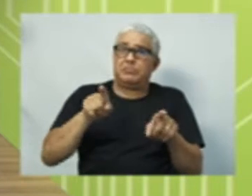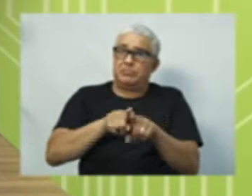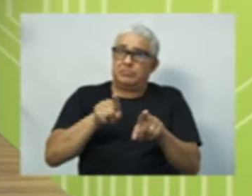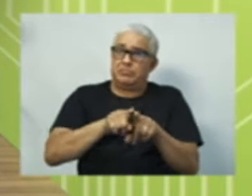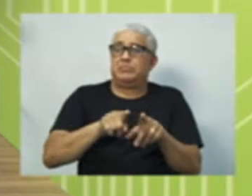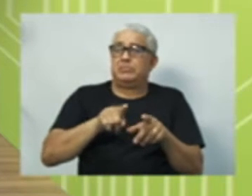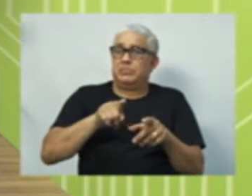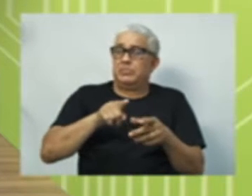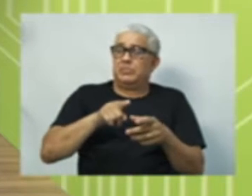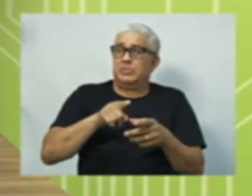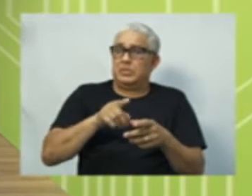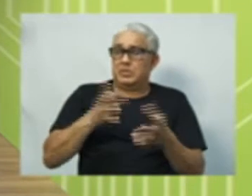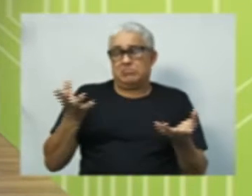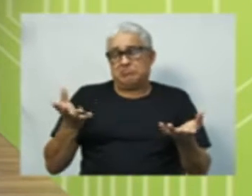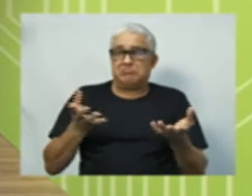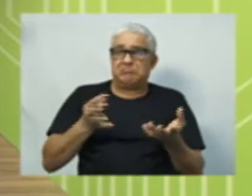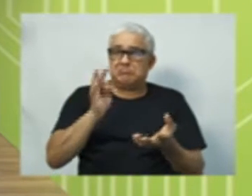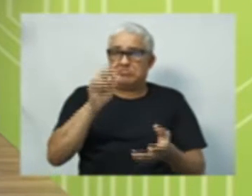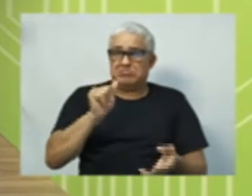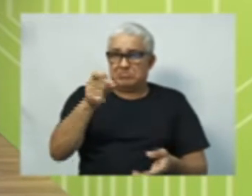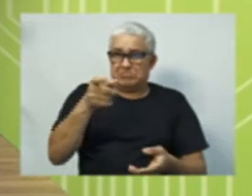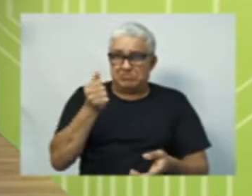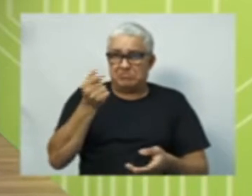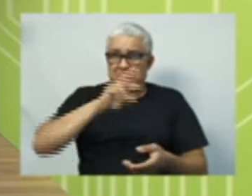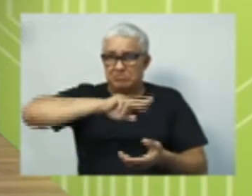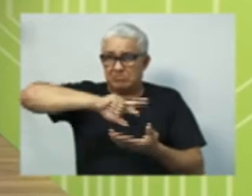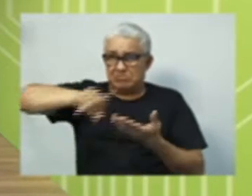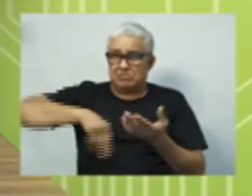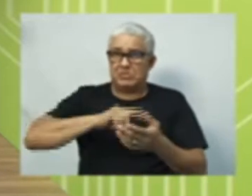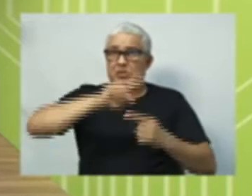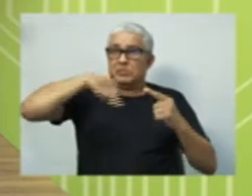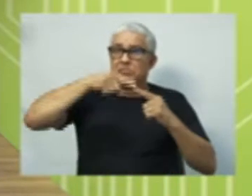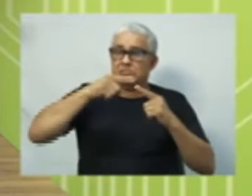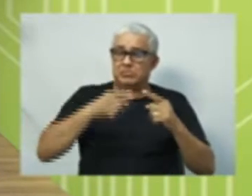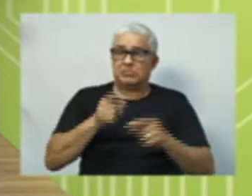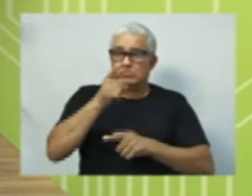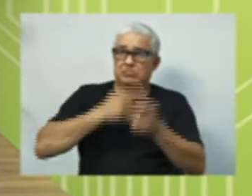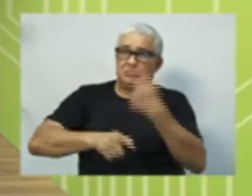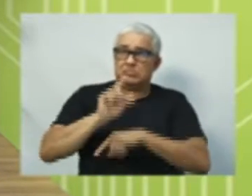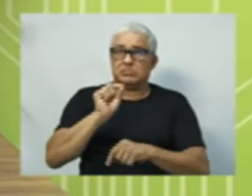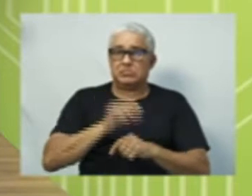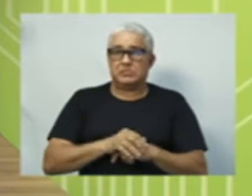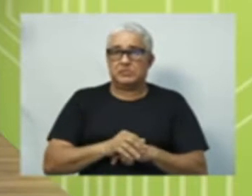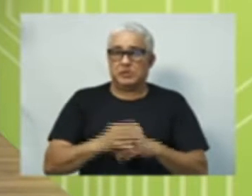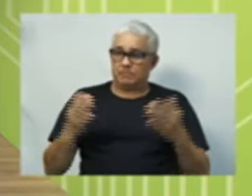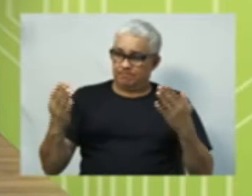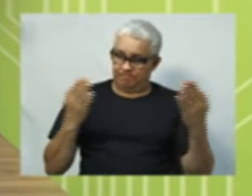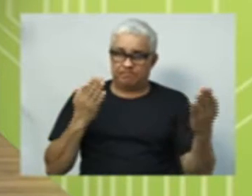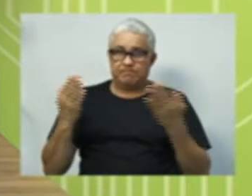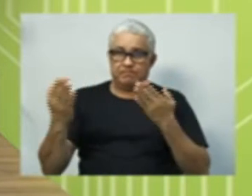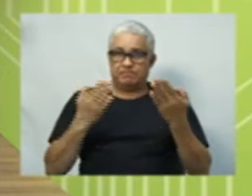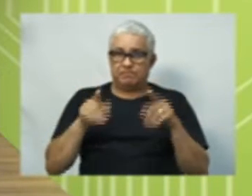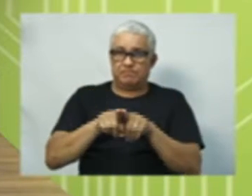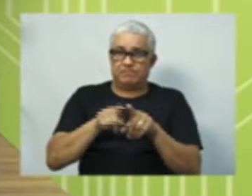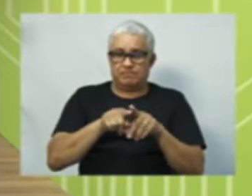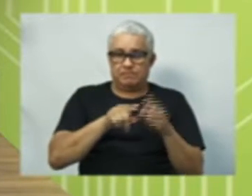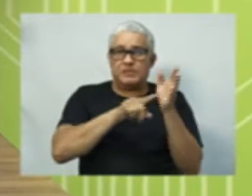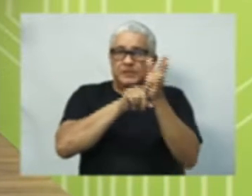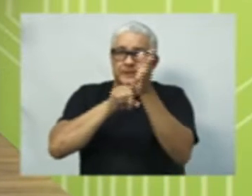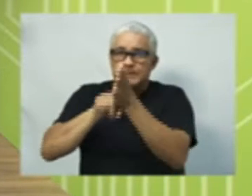são isso. E a gestão tributária, ela tem por objetivo o quê? analisar,